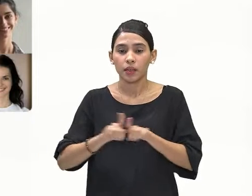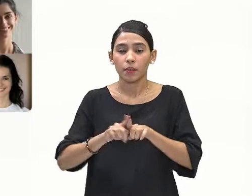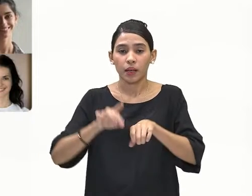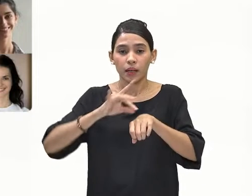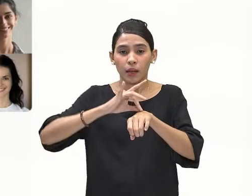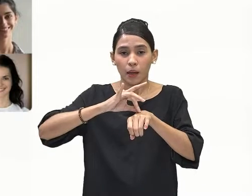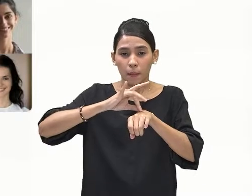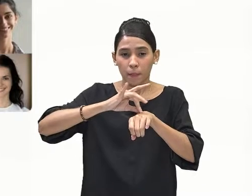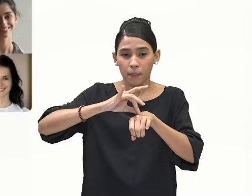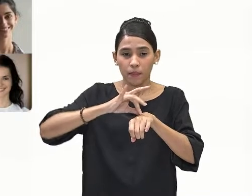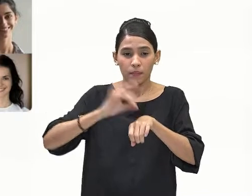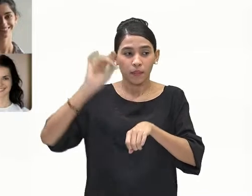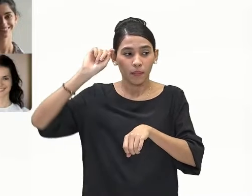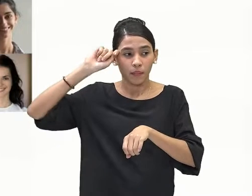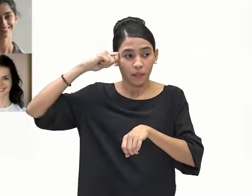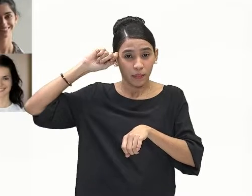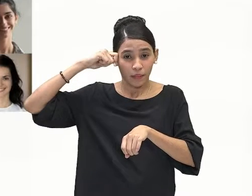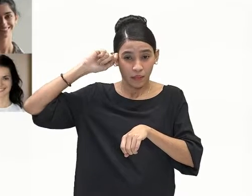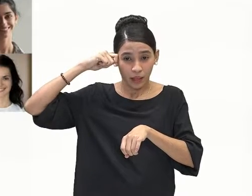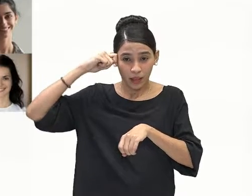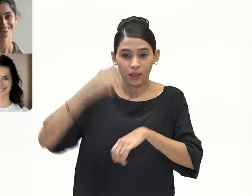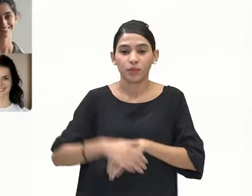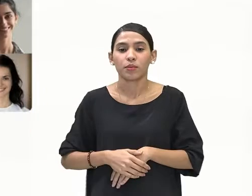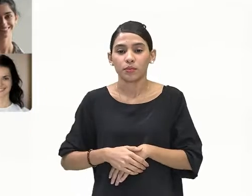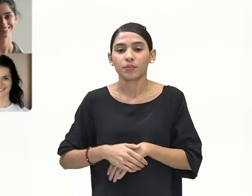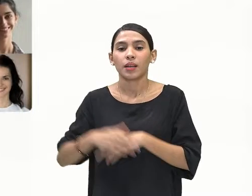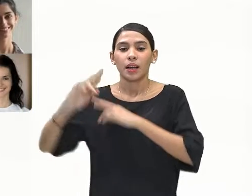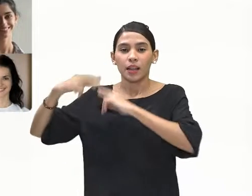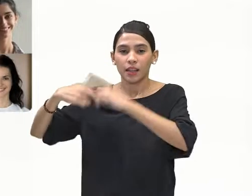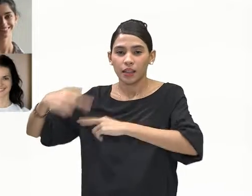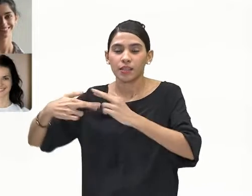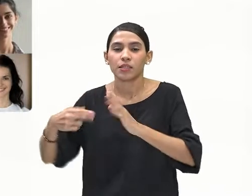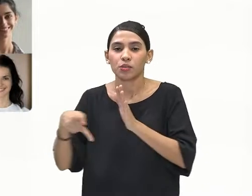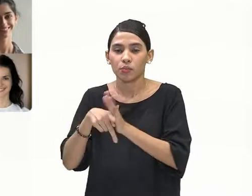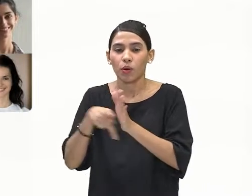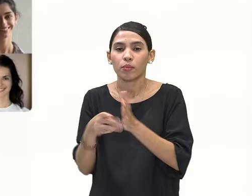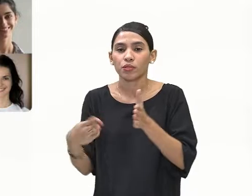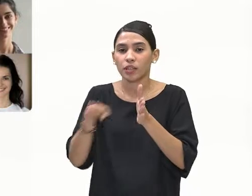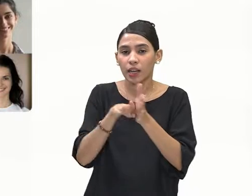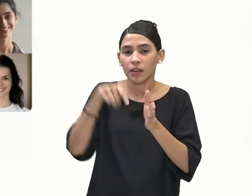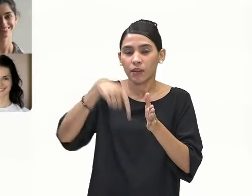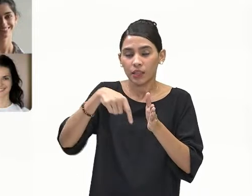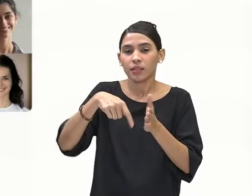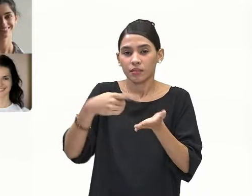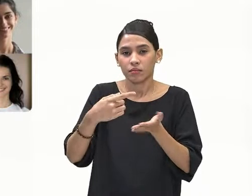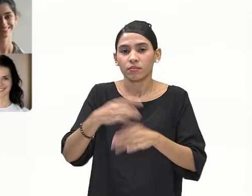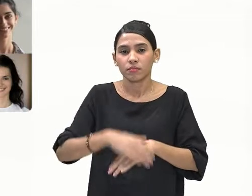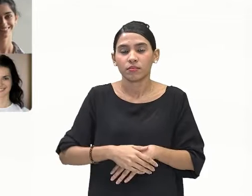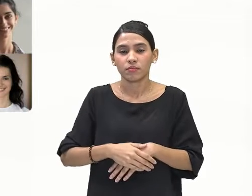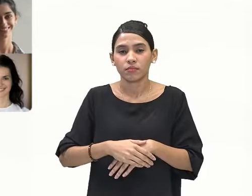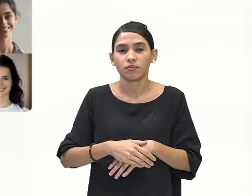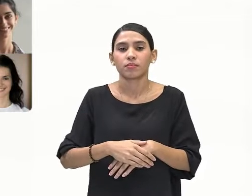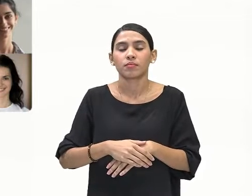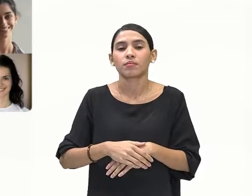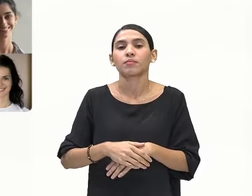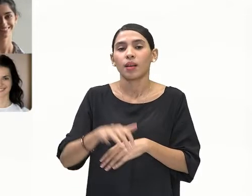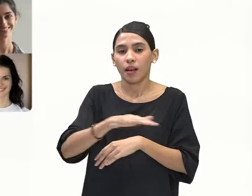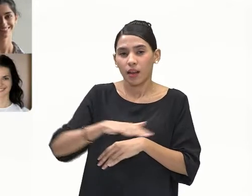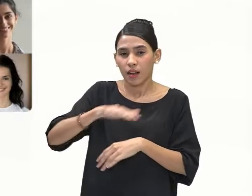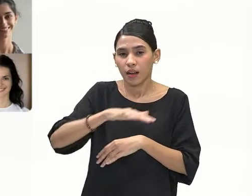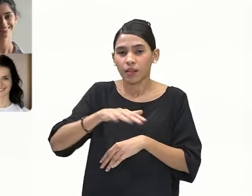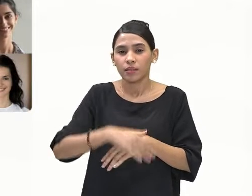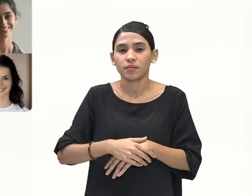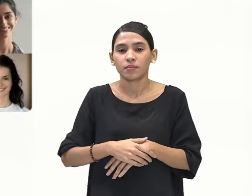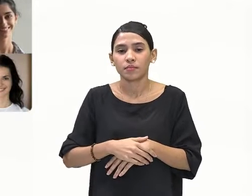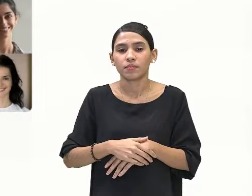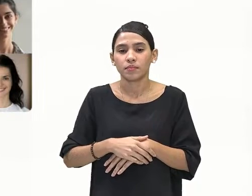pretos, que vão ser os descendentes daqueles que vieram trazidos inicialmente para o nosso território como